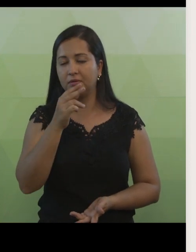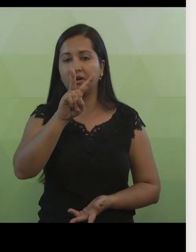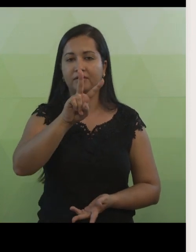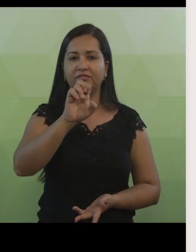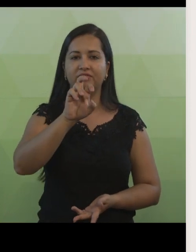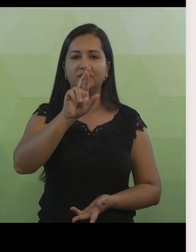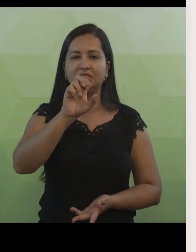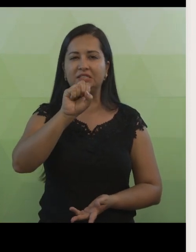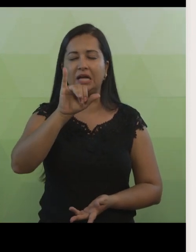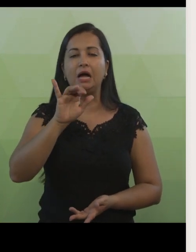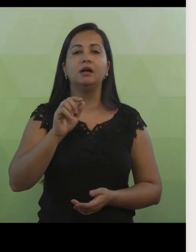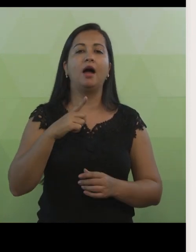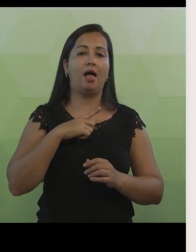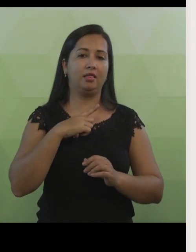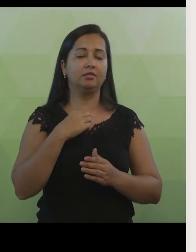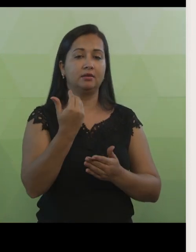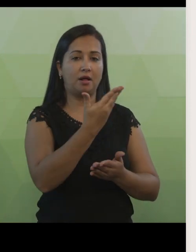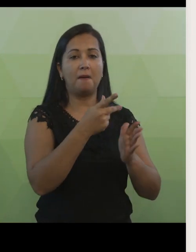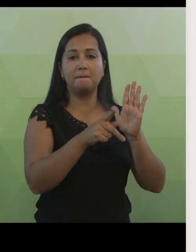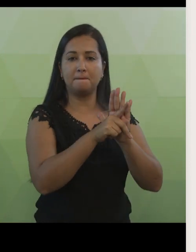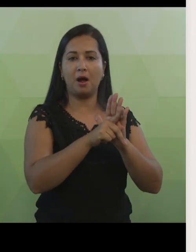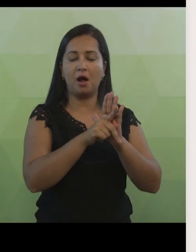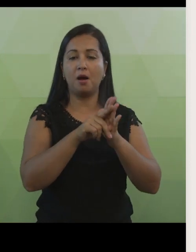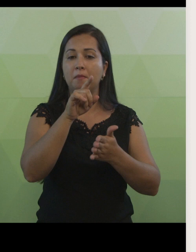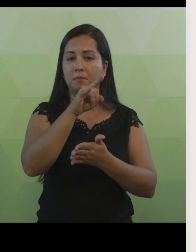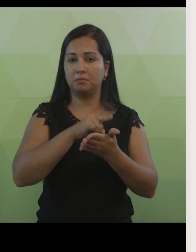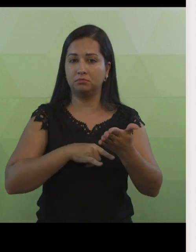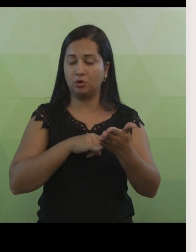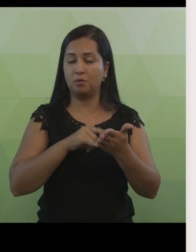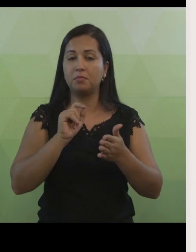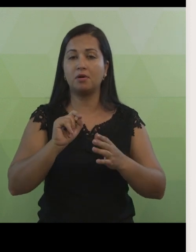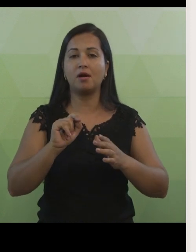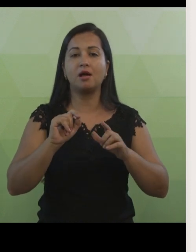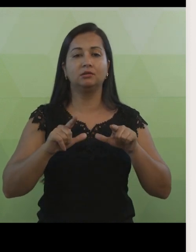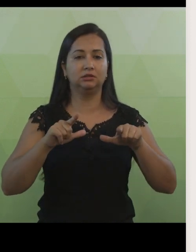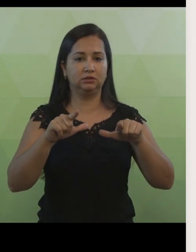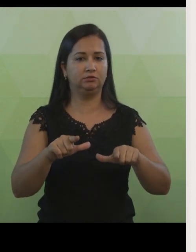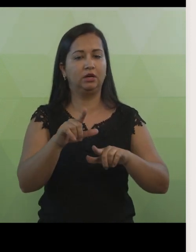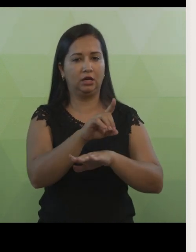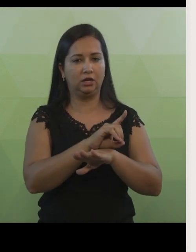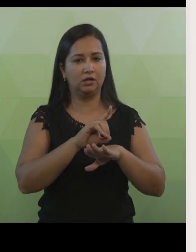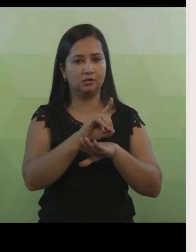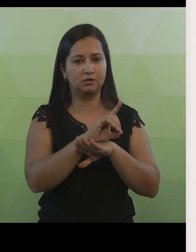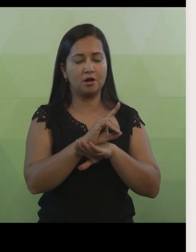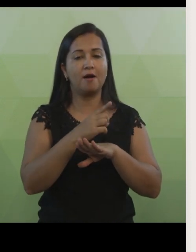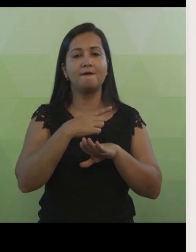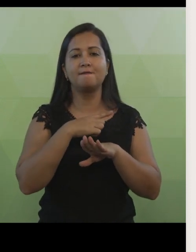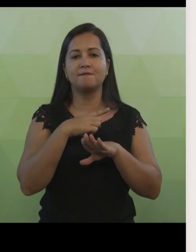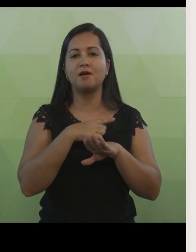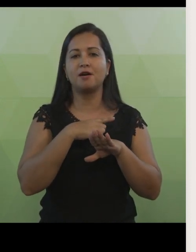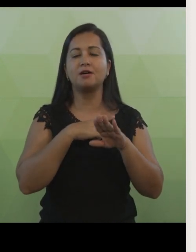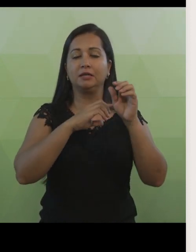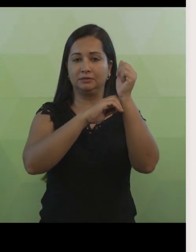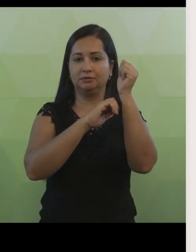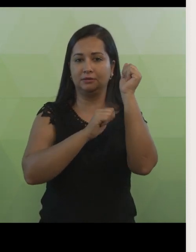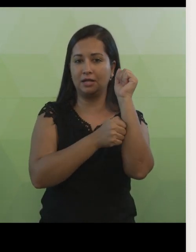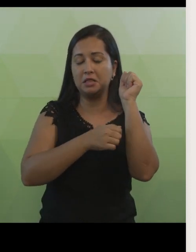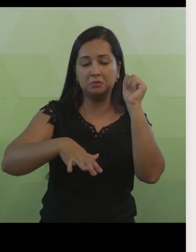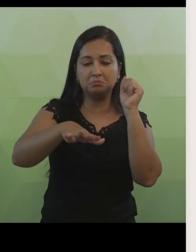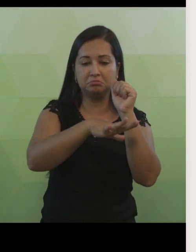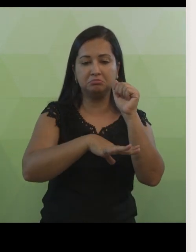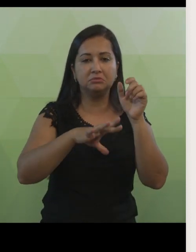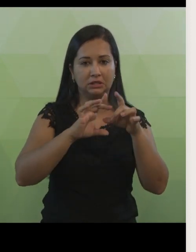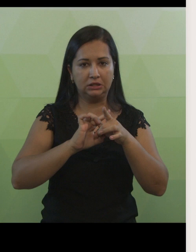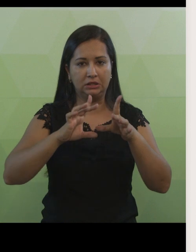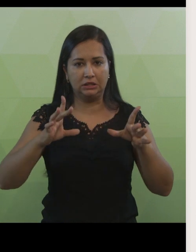No caso, seria a Versign aqui. Aí ele vai gerar um certificado, que vai conter a chave pública, por exemplo, a chave pública